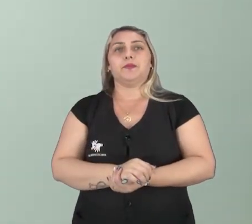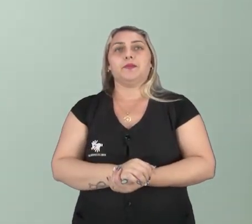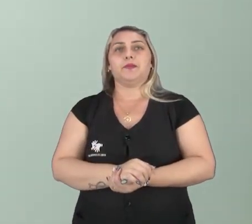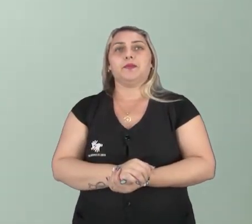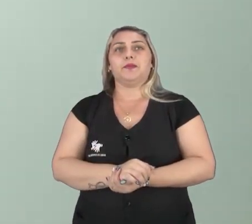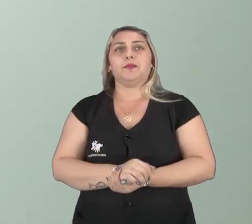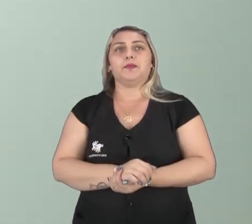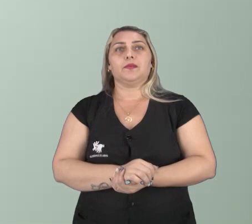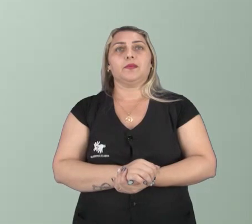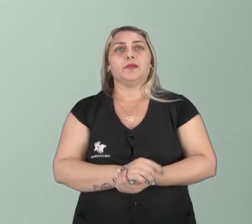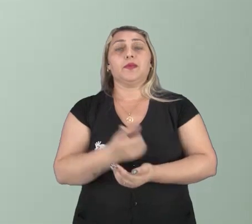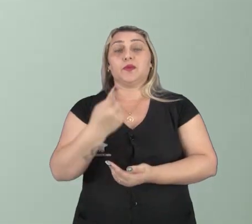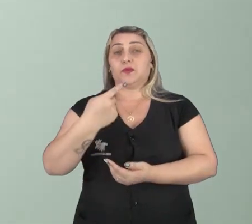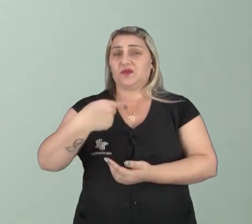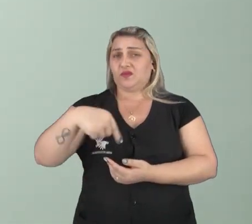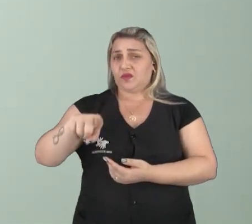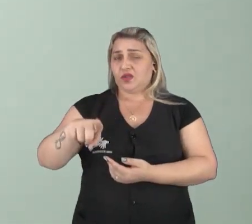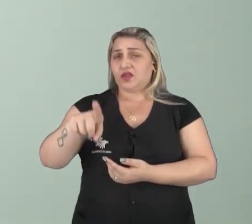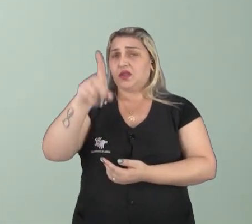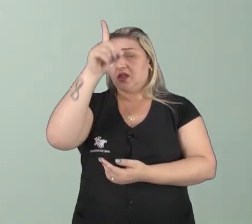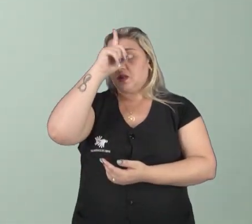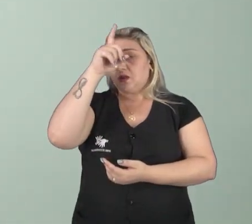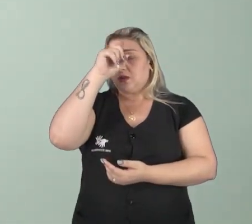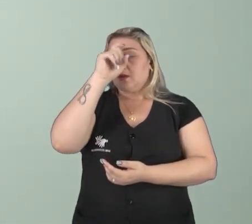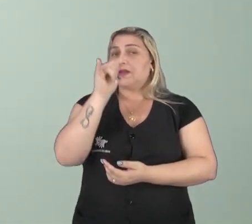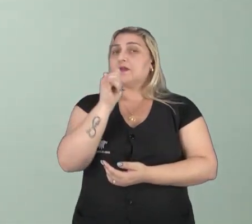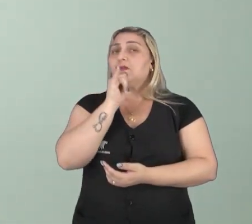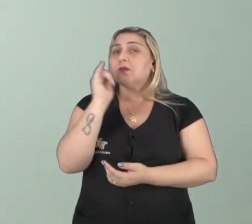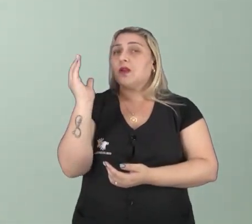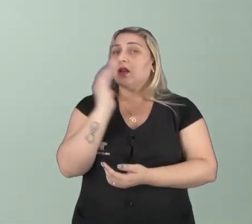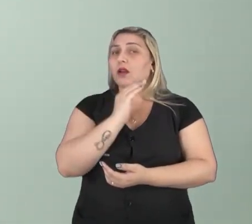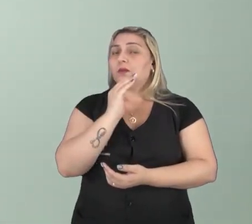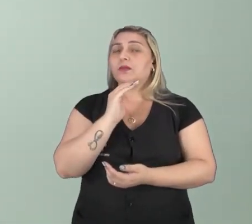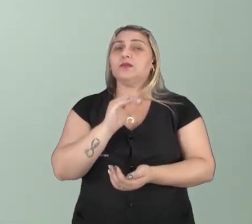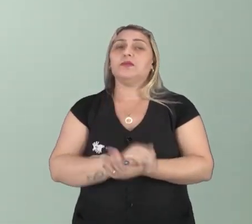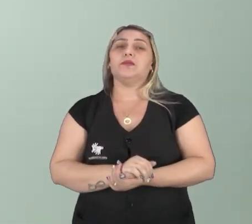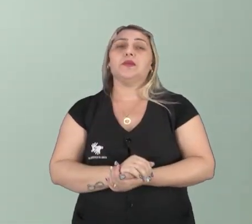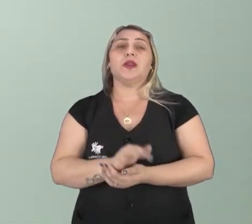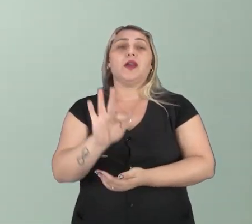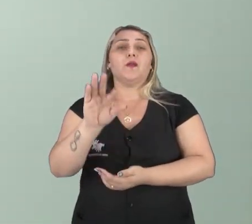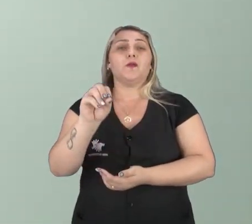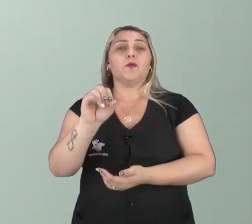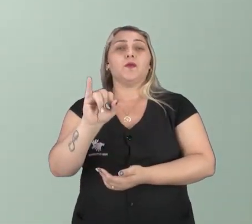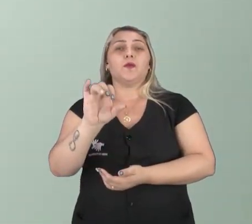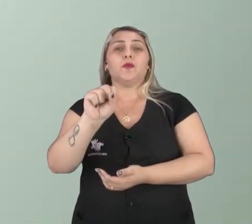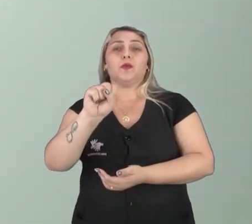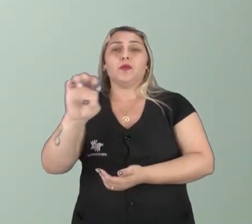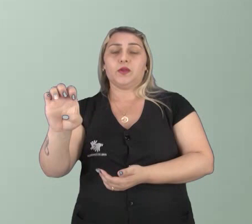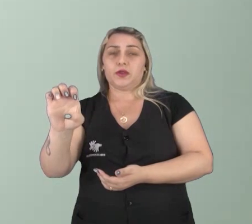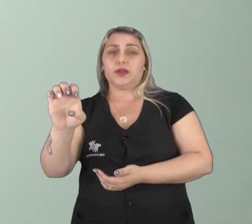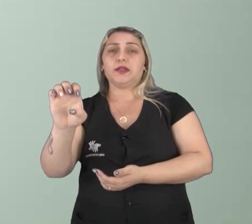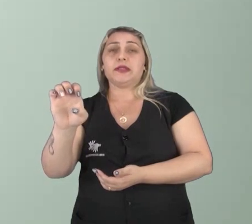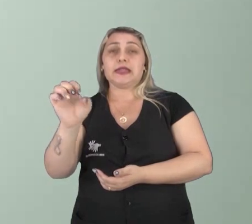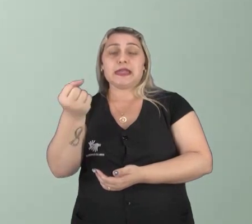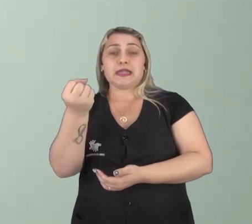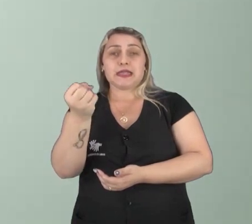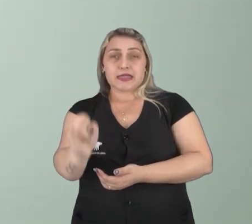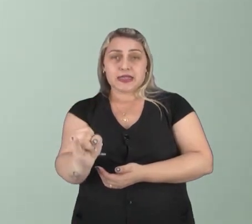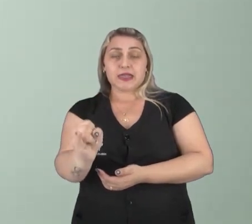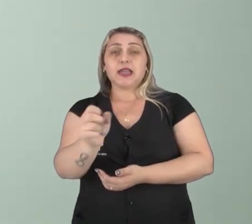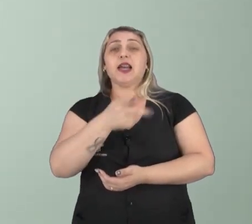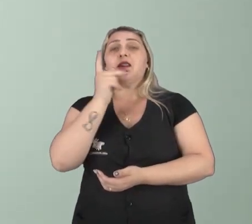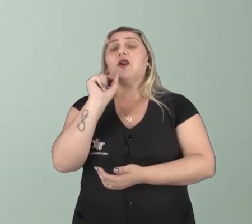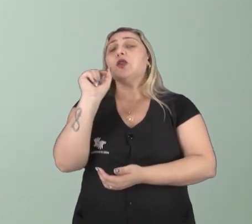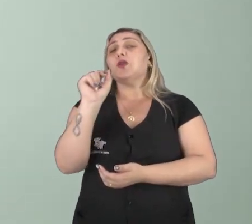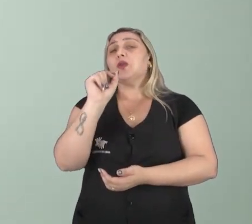foi-se ao hospital. Um exemplo aqui bem rápido, né? Esse foi-se aqui, esse se está remetendo a quem?